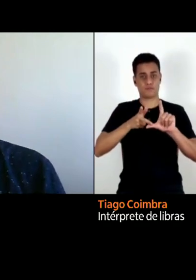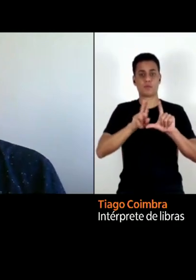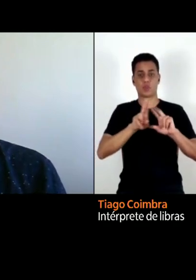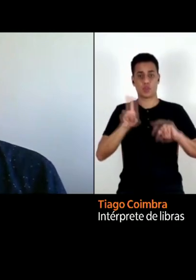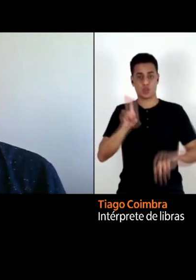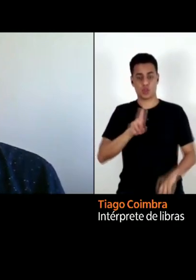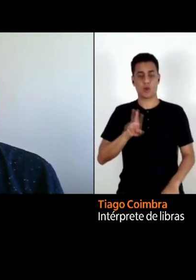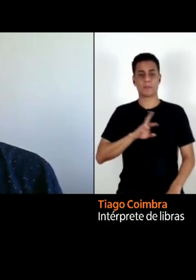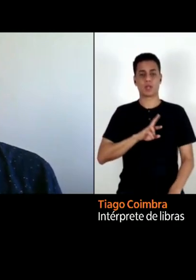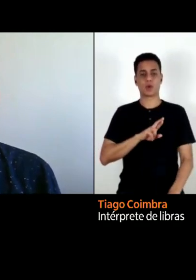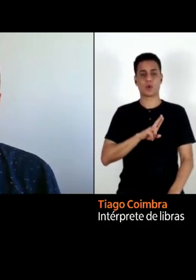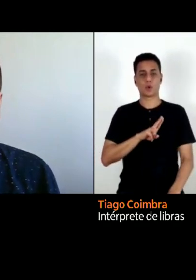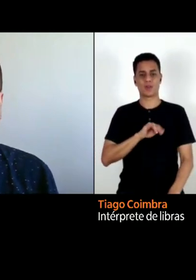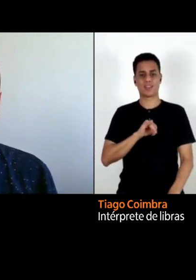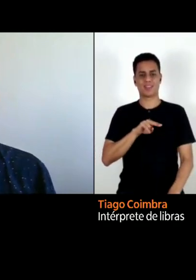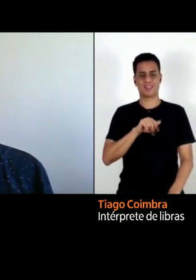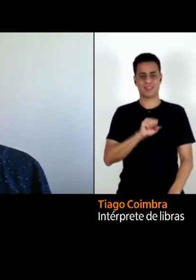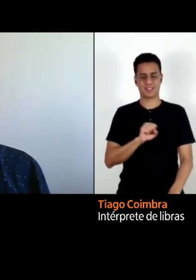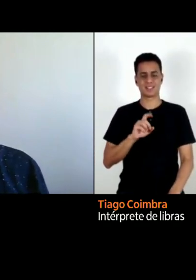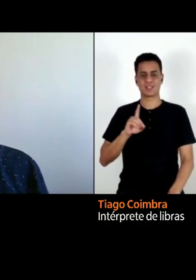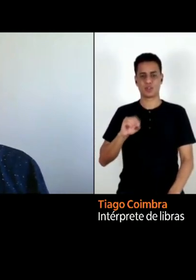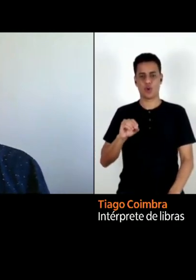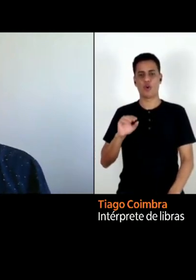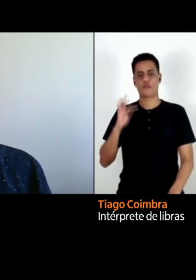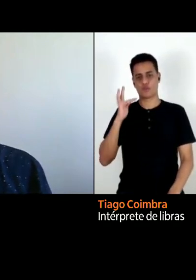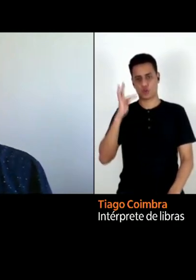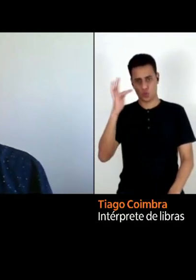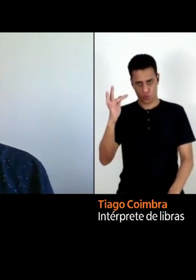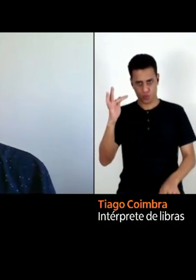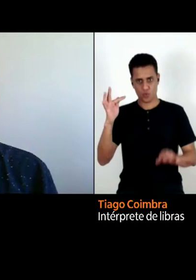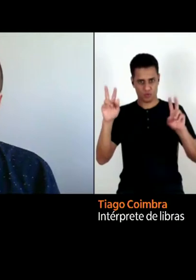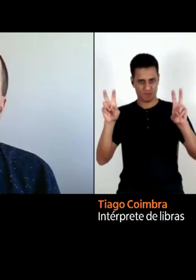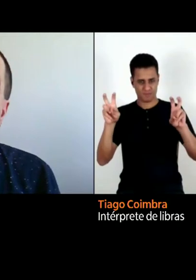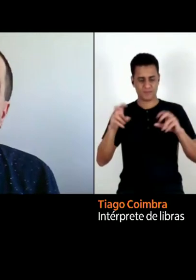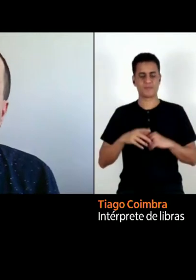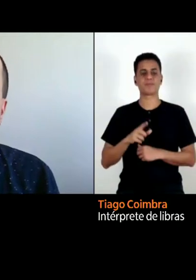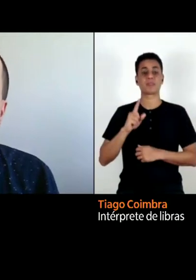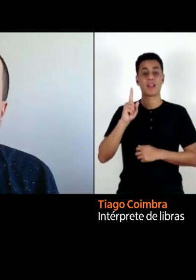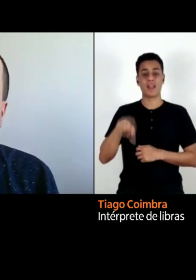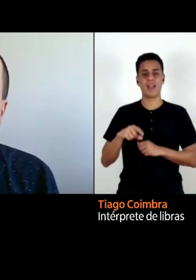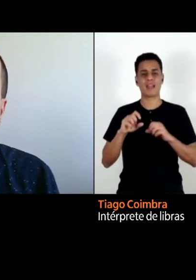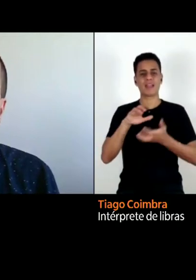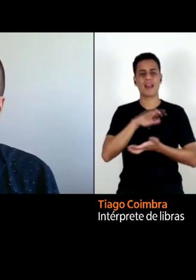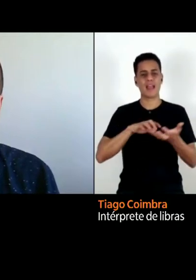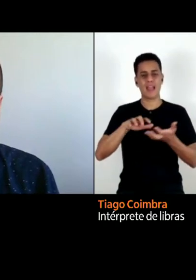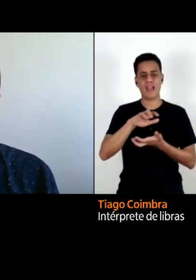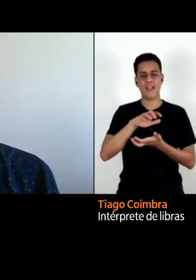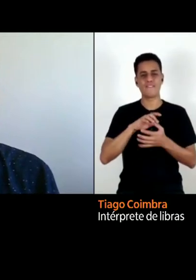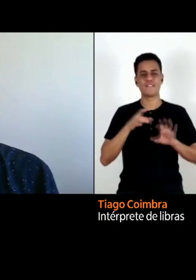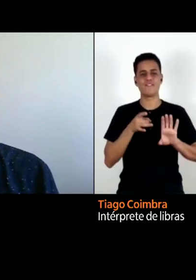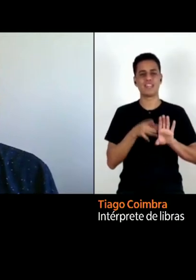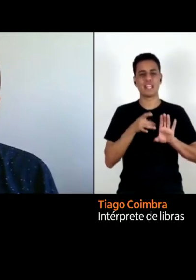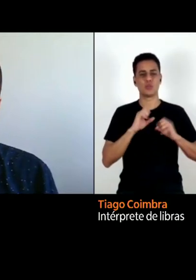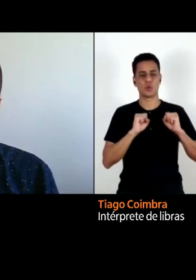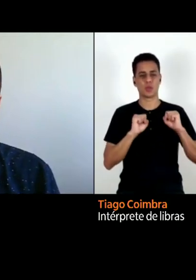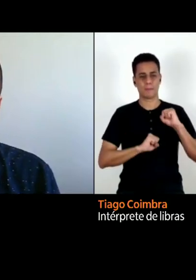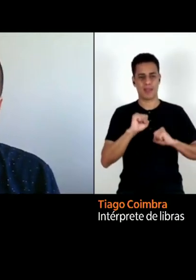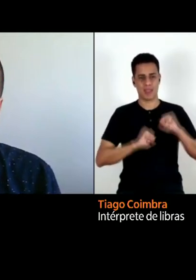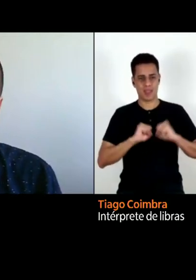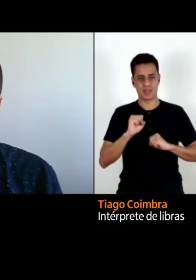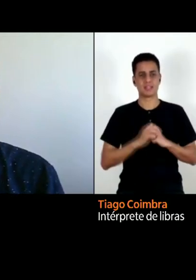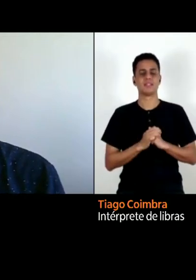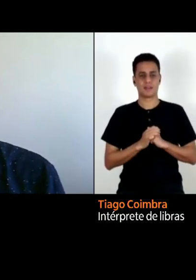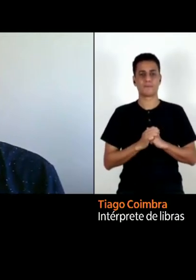Futuro, sobre a greve dos vidreiros em 1910 e a utopia operária levantada com a